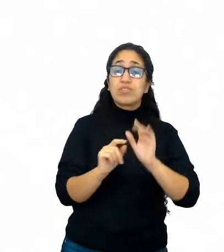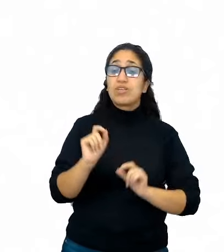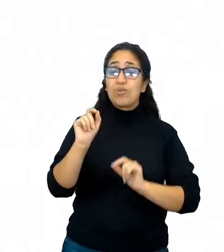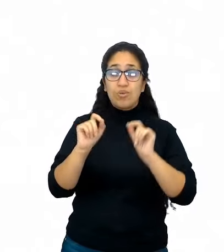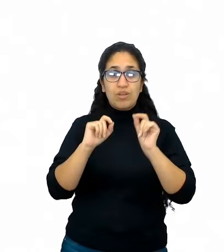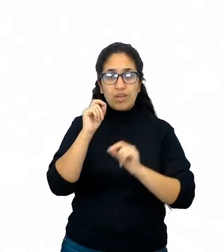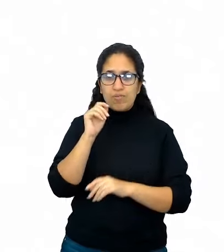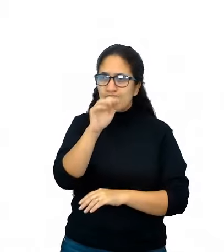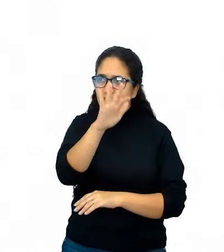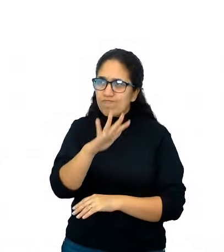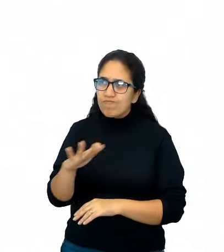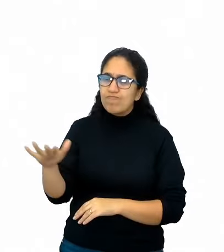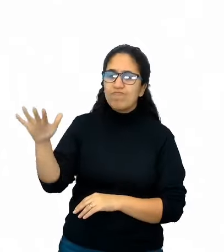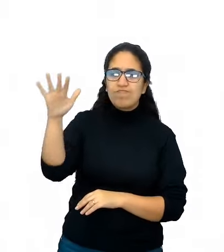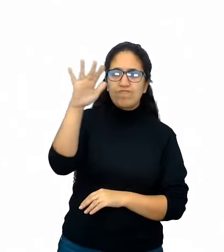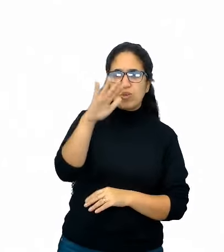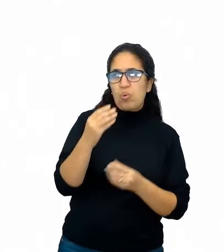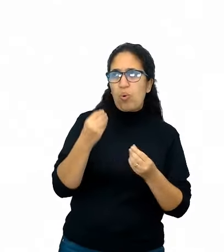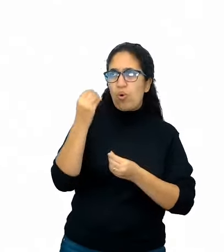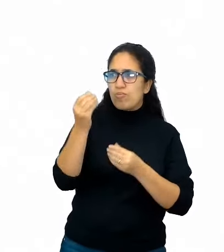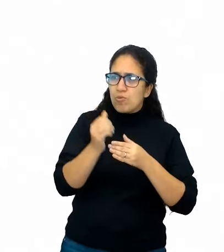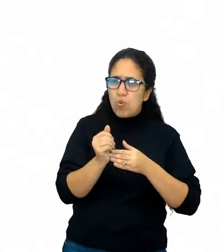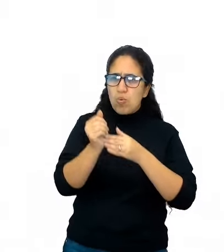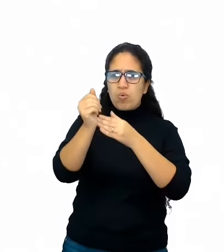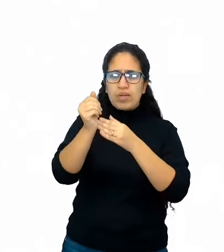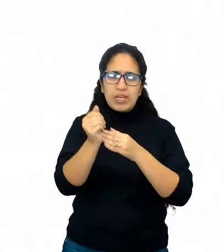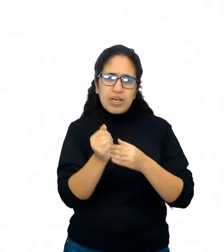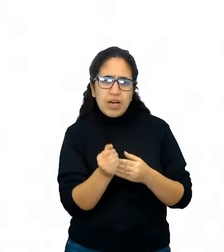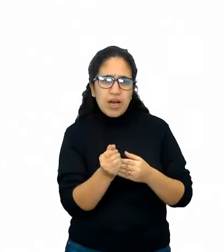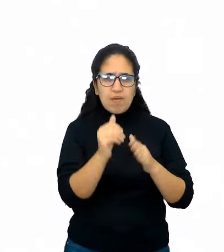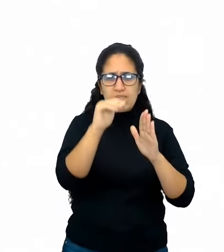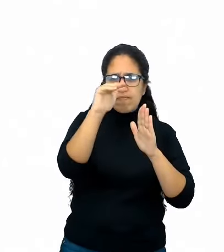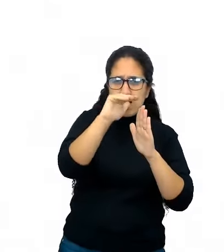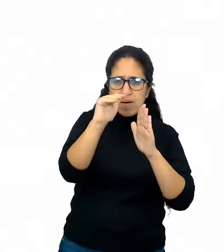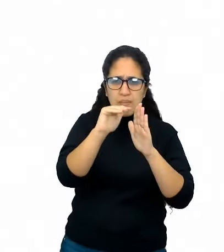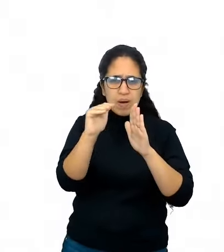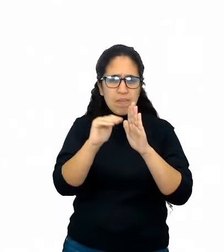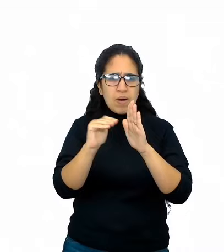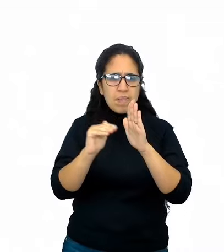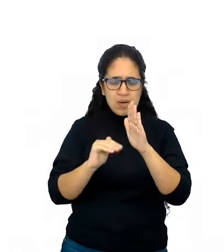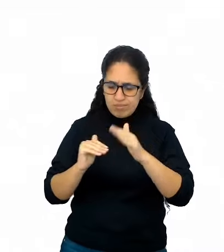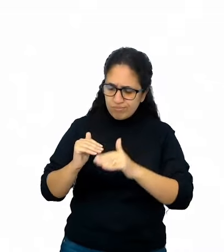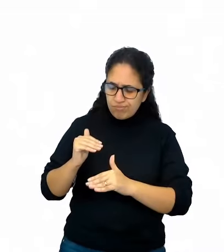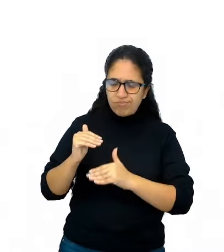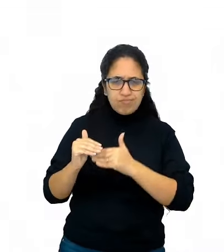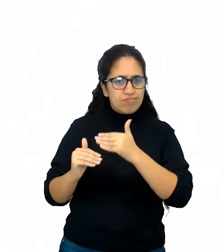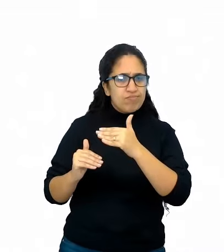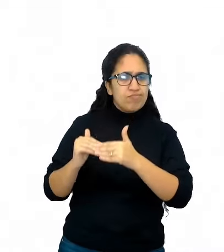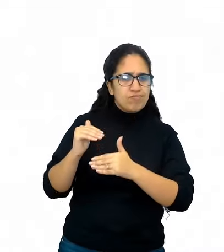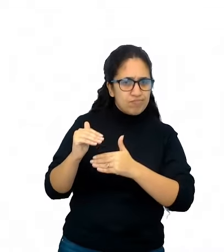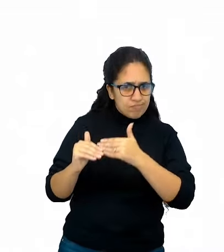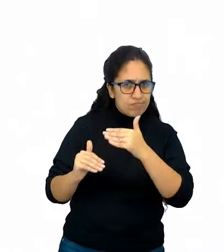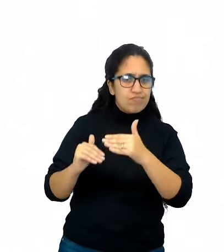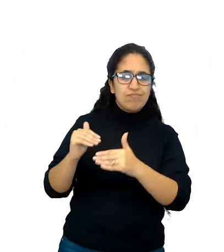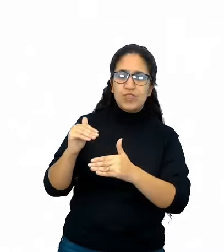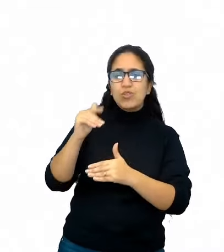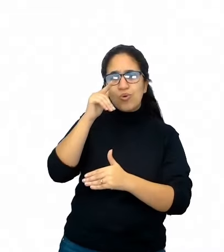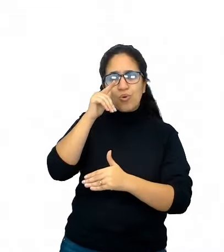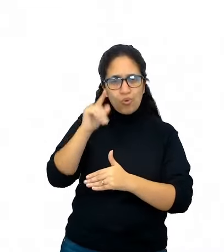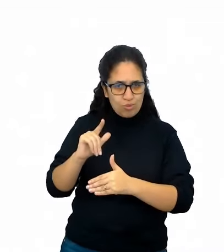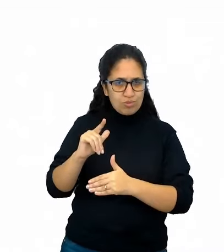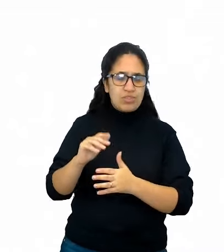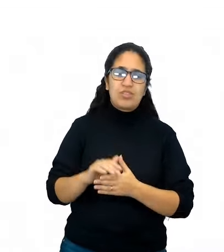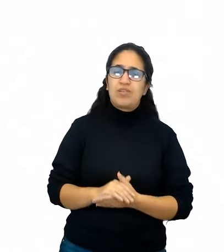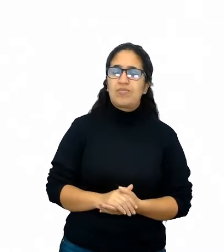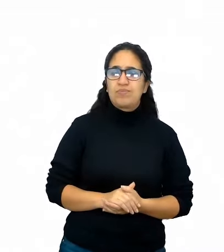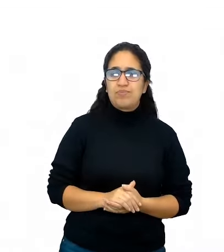visão geral, agindo como um guia pelas várias etapas do processo até que se chegue ao resultado